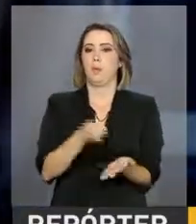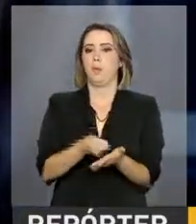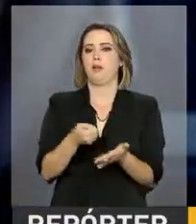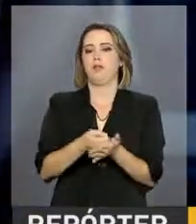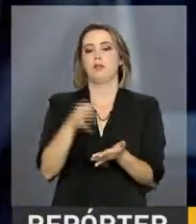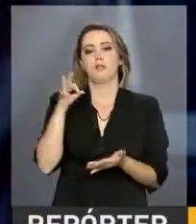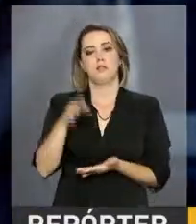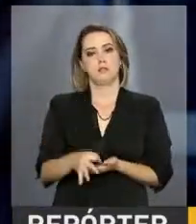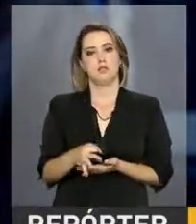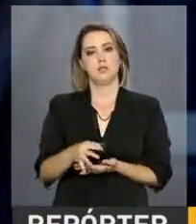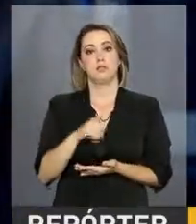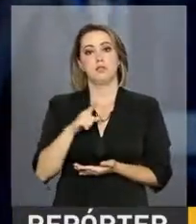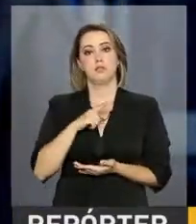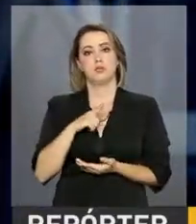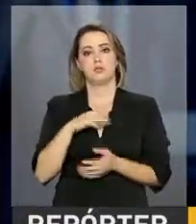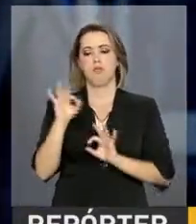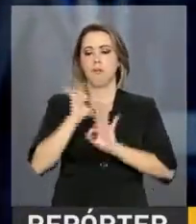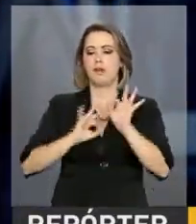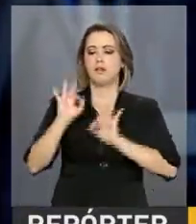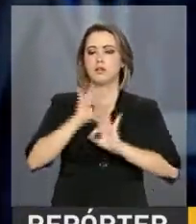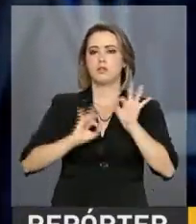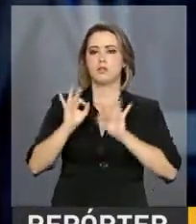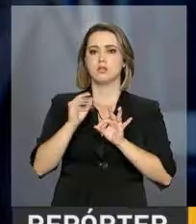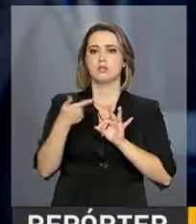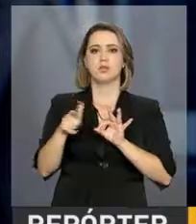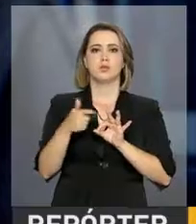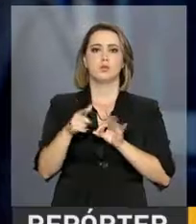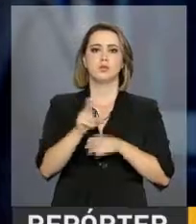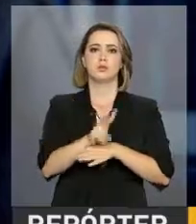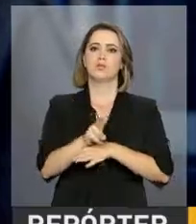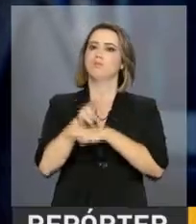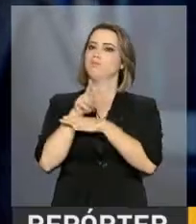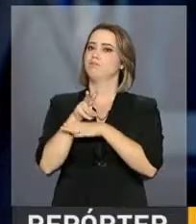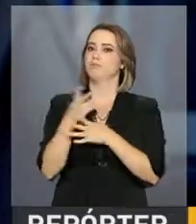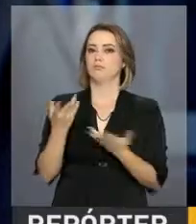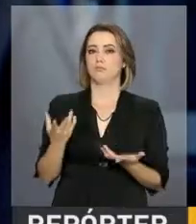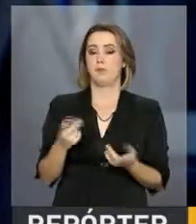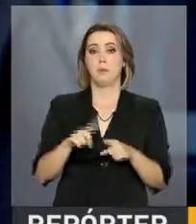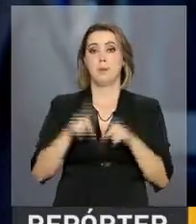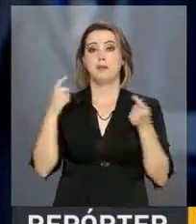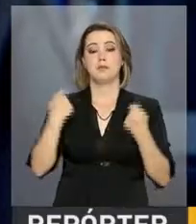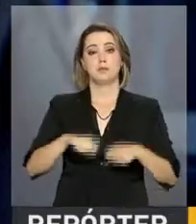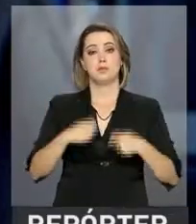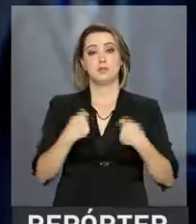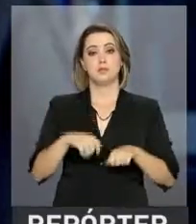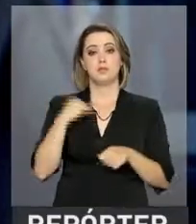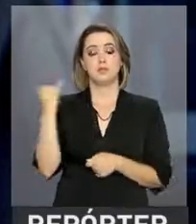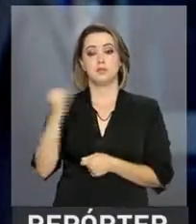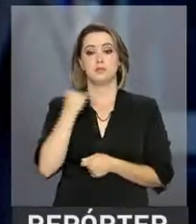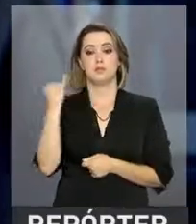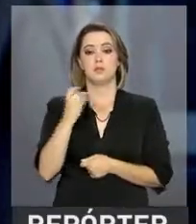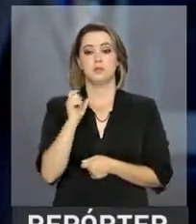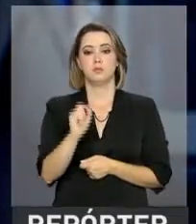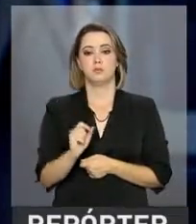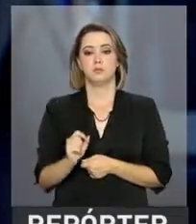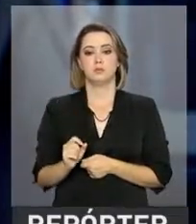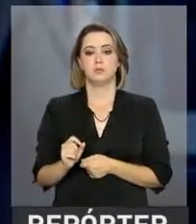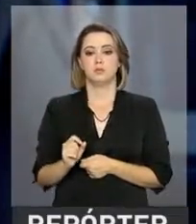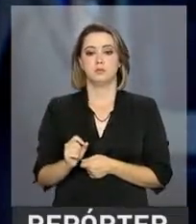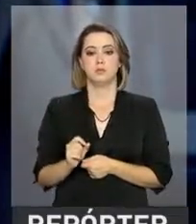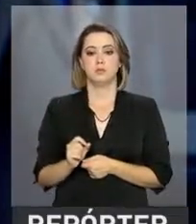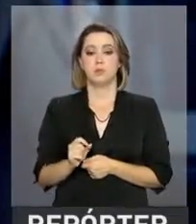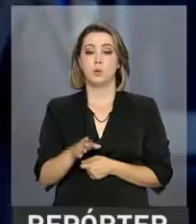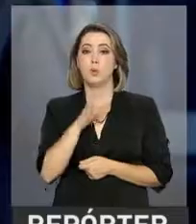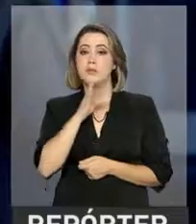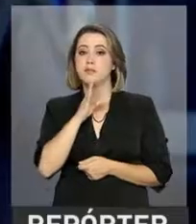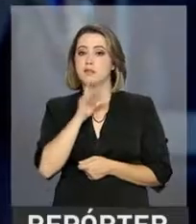e tiver planejamento não vai ter linha de crédito que chega para você mas ainda a importância de você adquirir